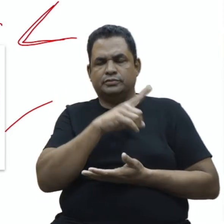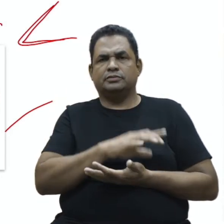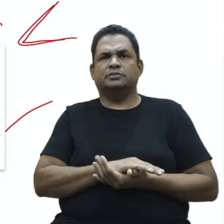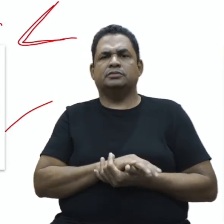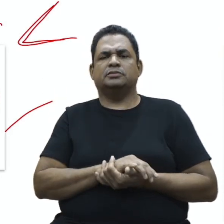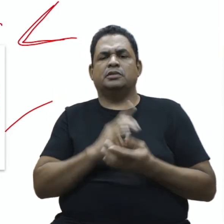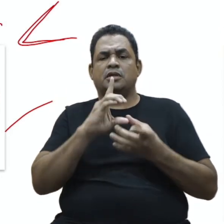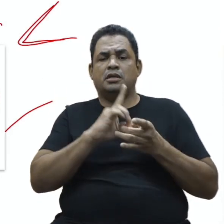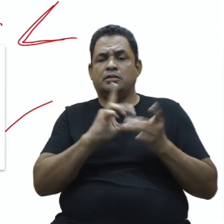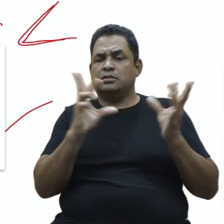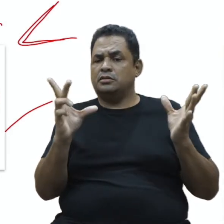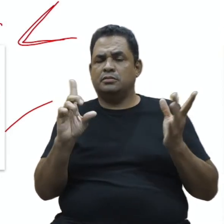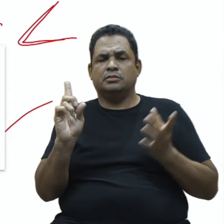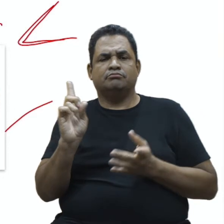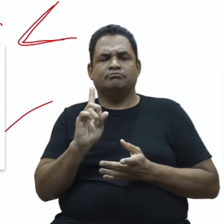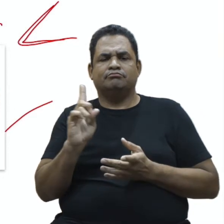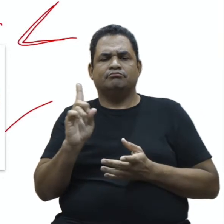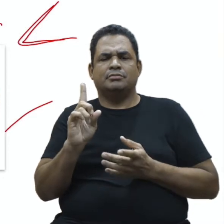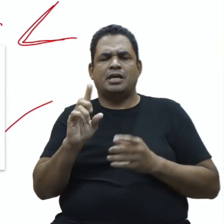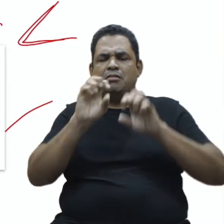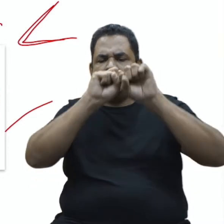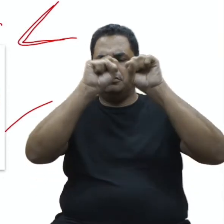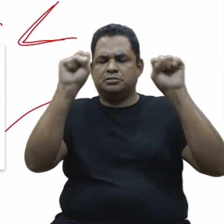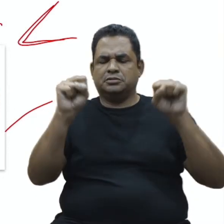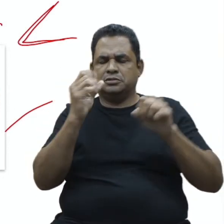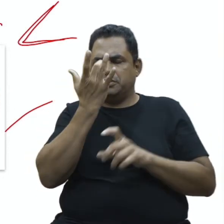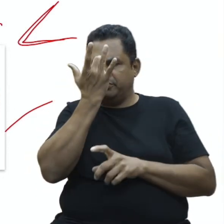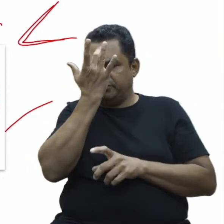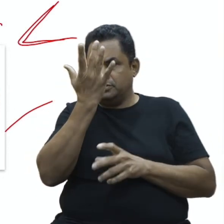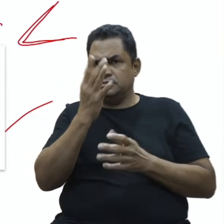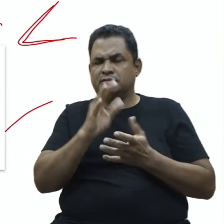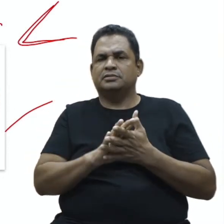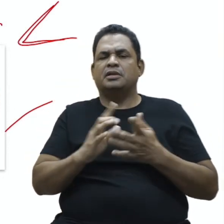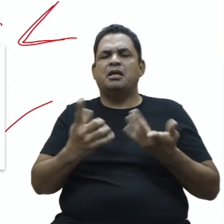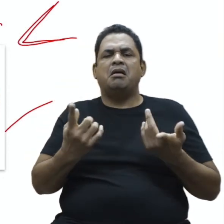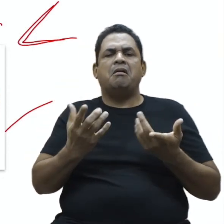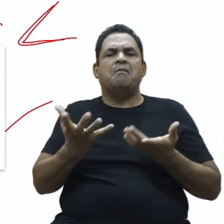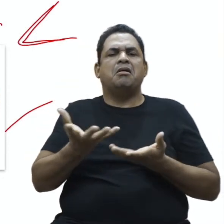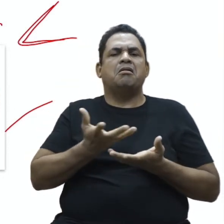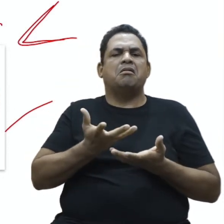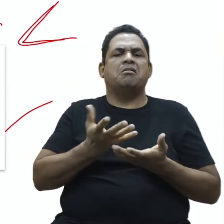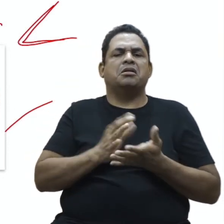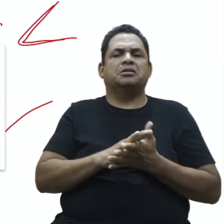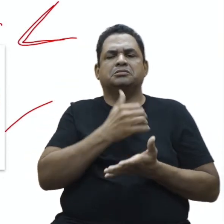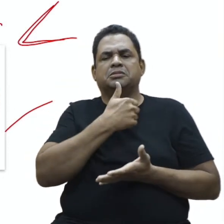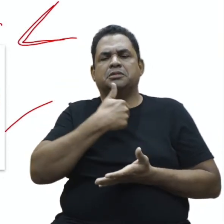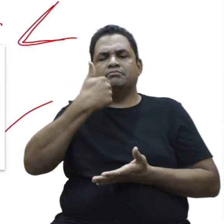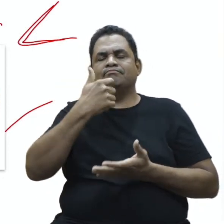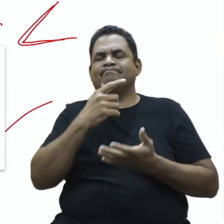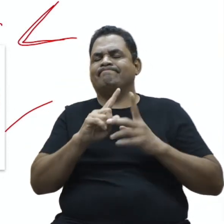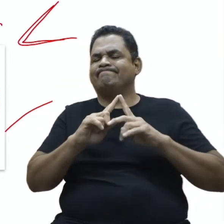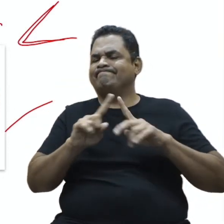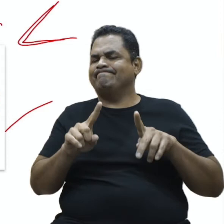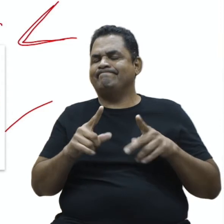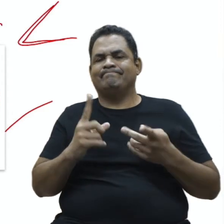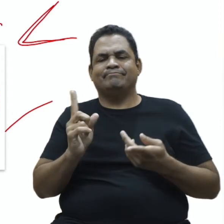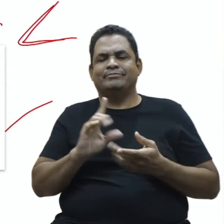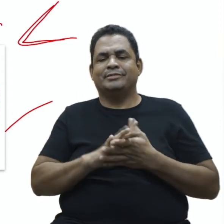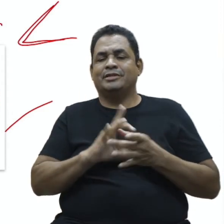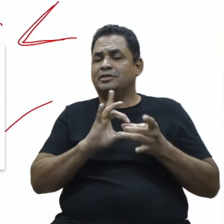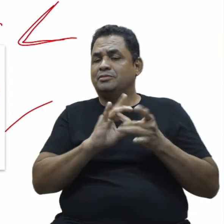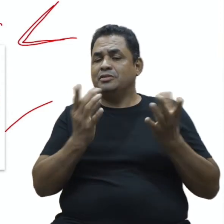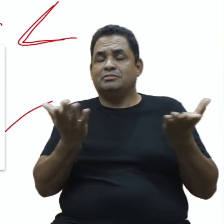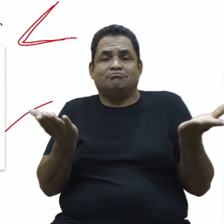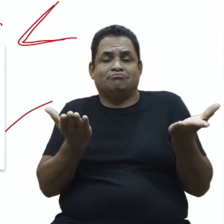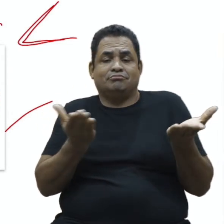democracia não é um sistema fácil. Às vezes, mas eu queria que fosse melhor, mais fácil. Gente, a democracia é assim,